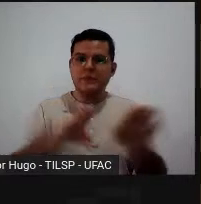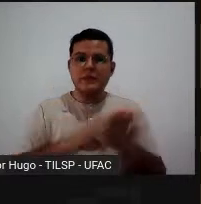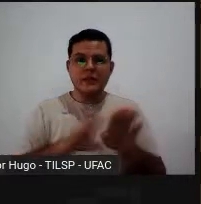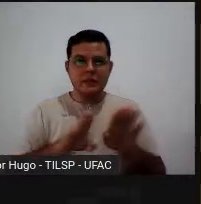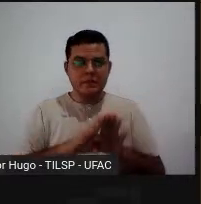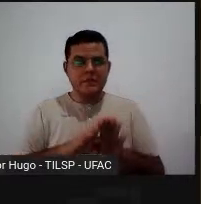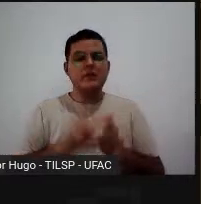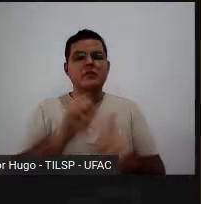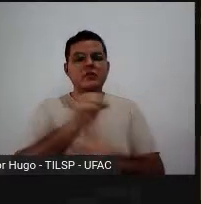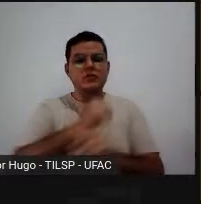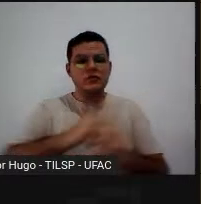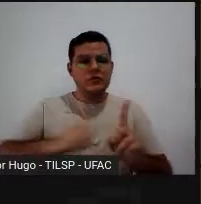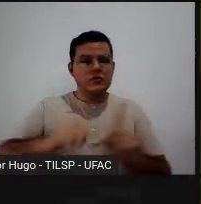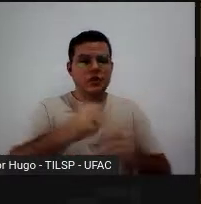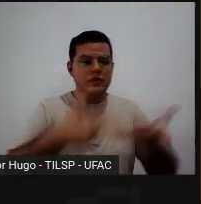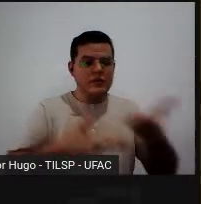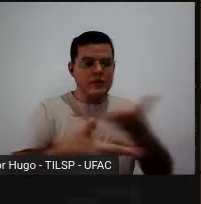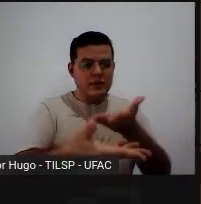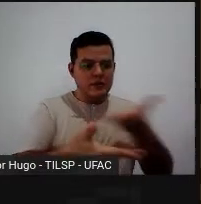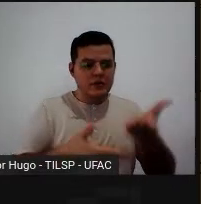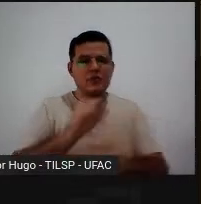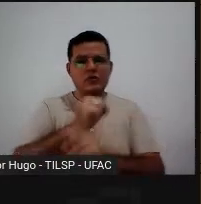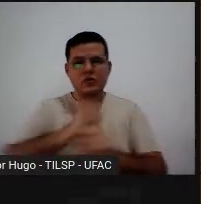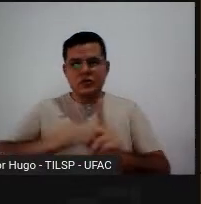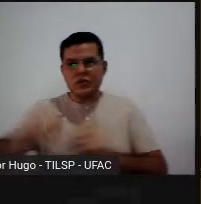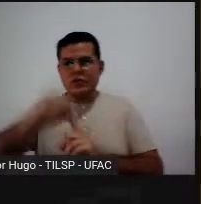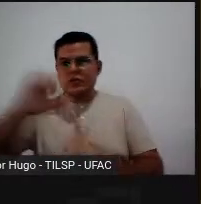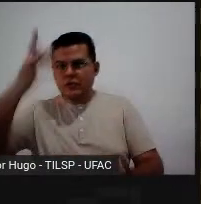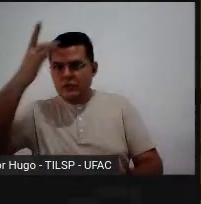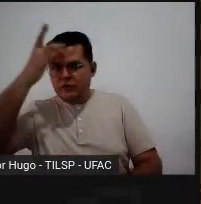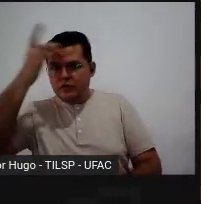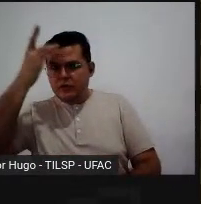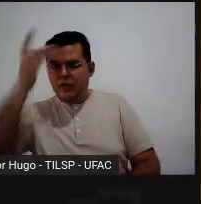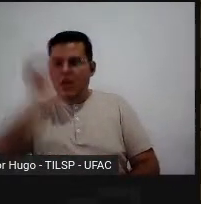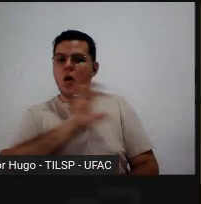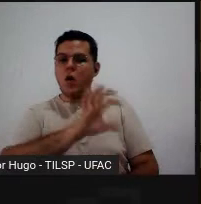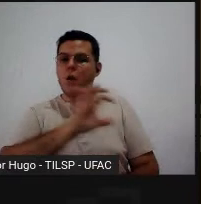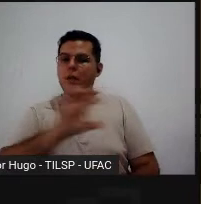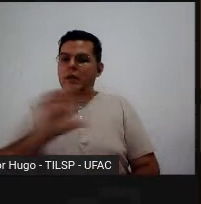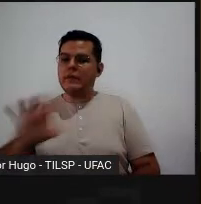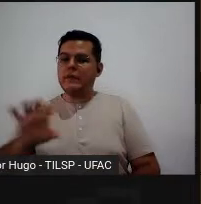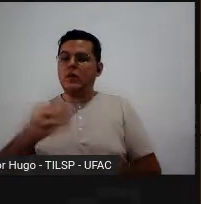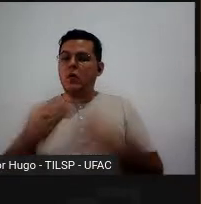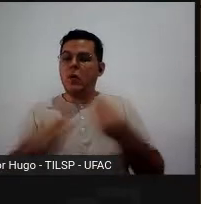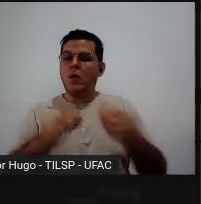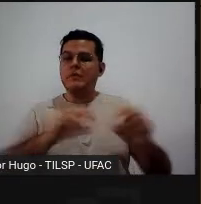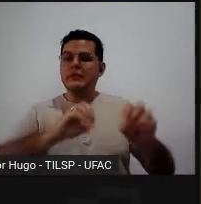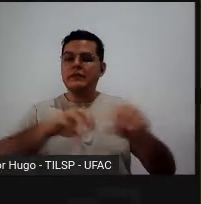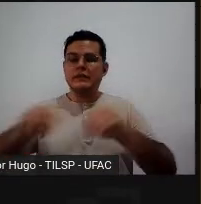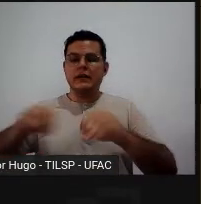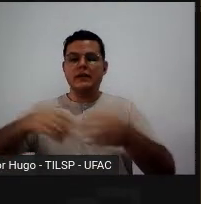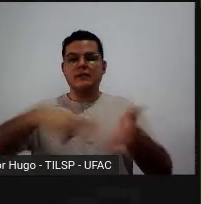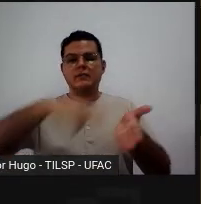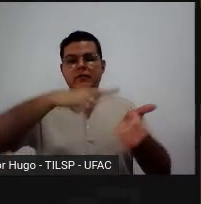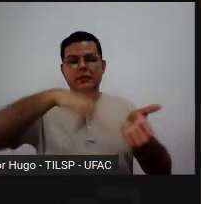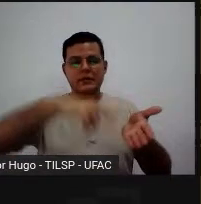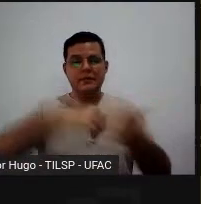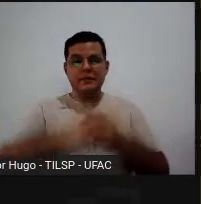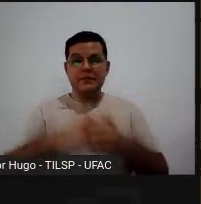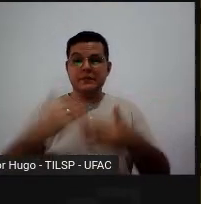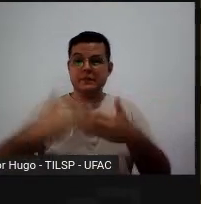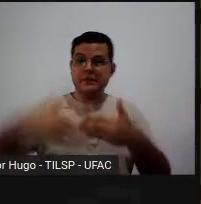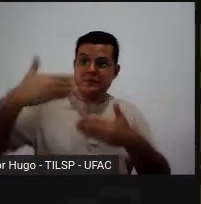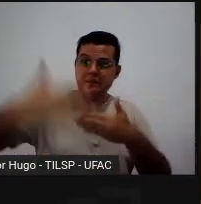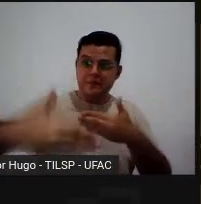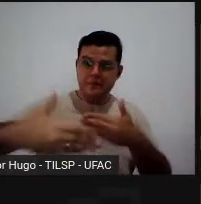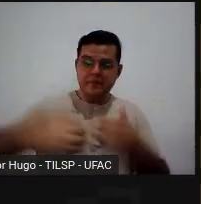sociocognitivistas tiveram um grande impacto no ensino de leitura, mas só posteriormente. Nos planos de curso das décadas de 90,